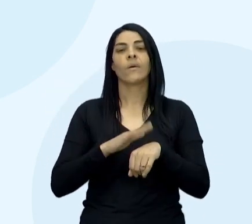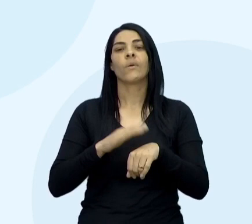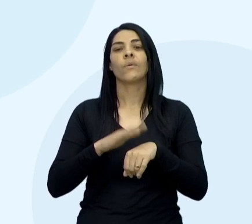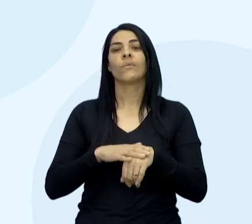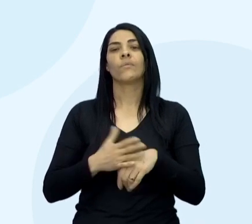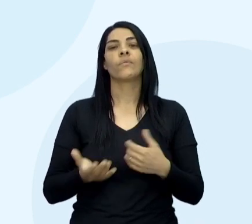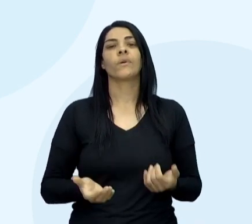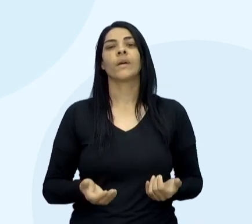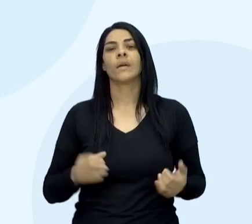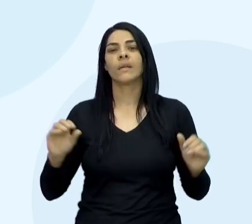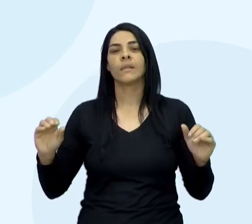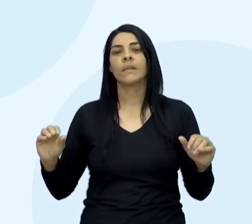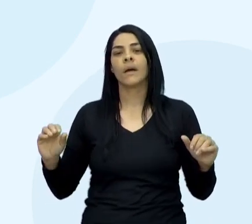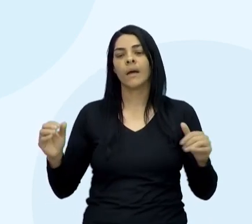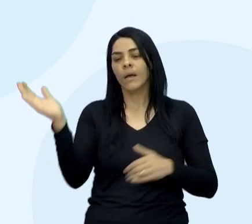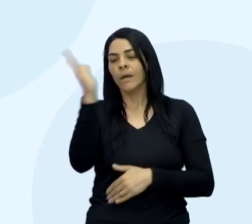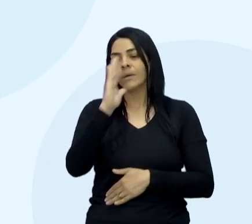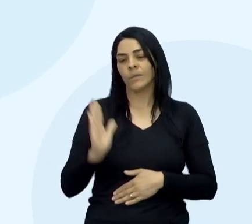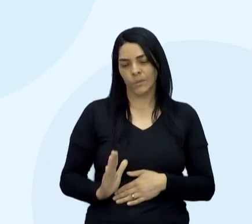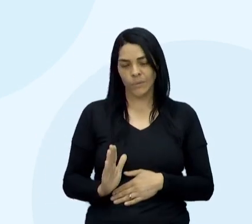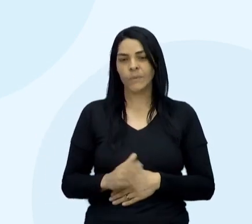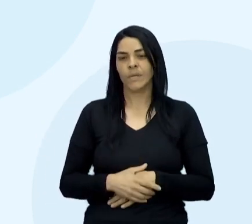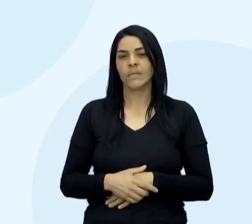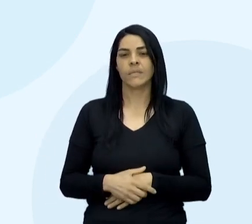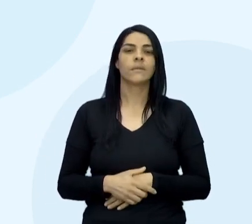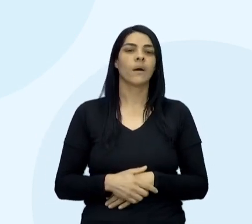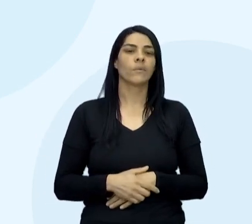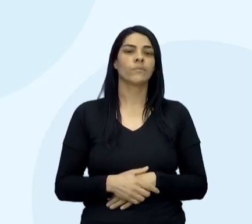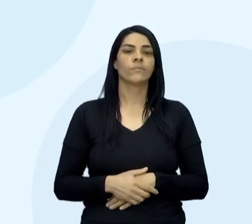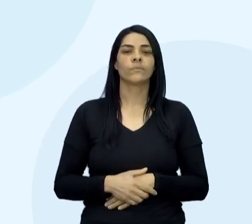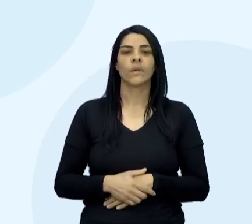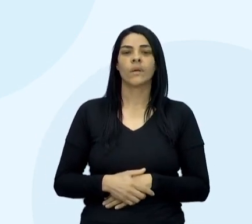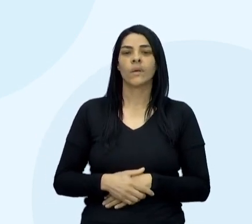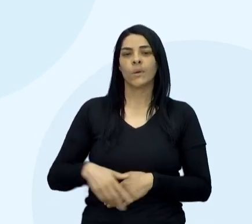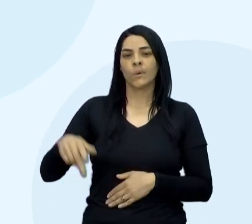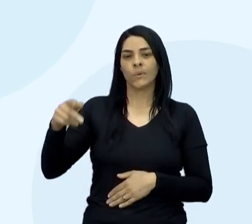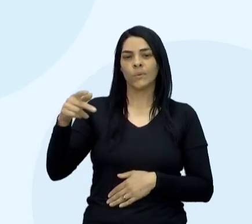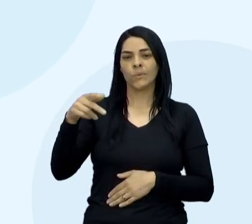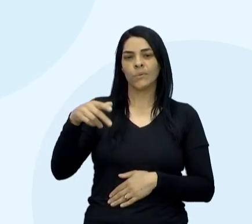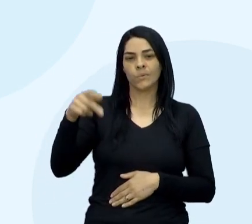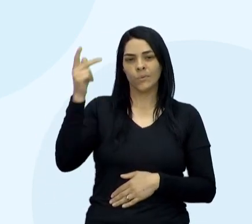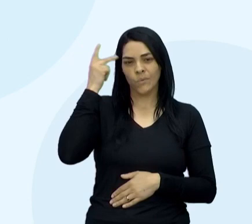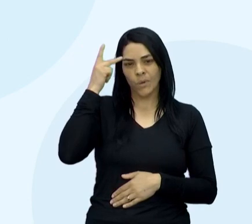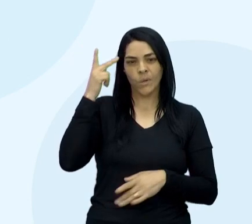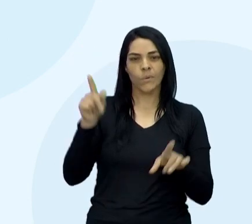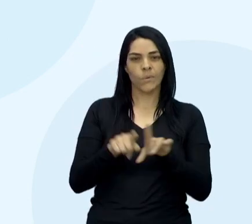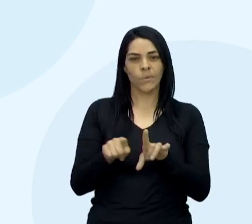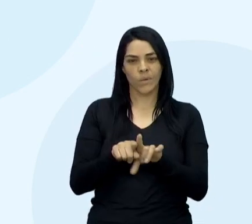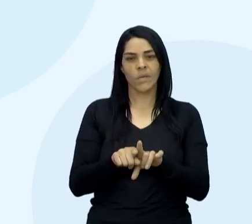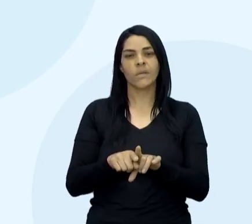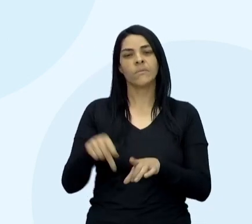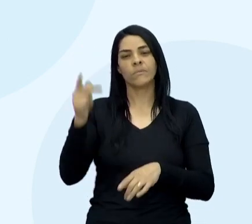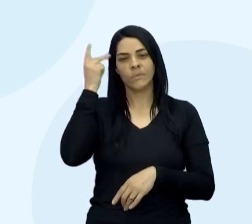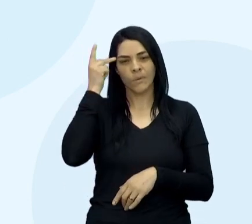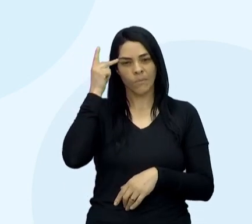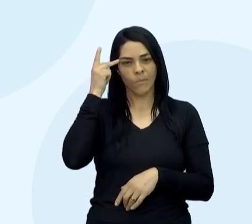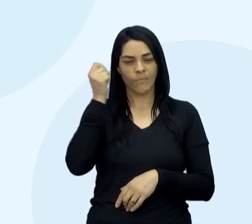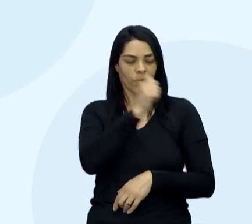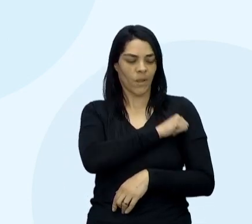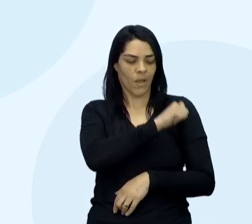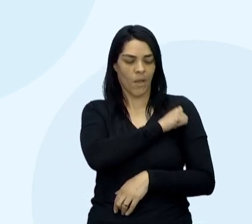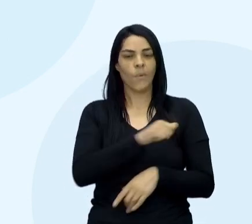em geral realizados por pequenos proprietários de salas de cinema do Rio e de São Paulo, sendo frequentemente reconstituições de crimes